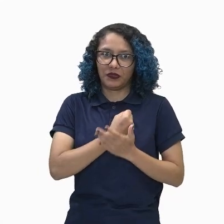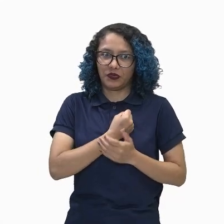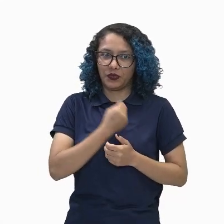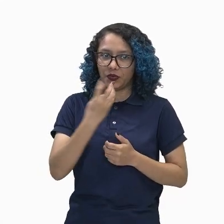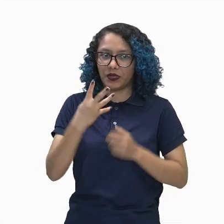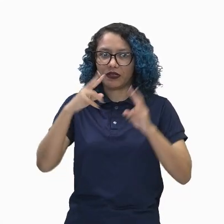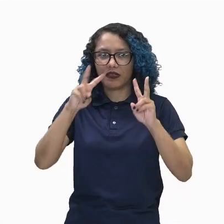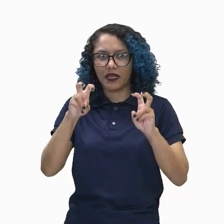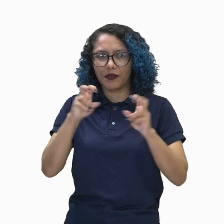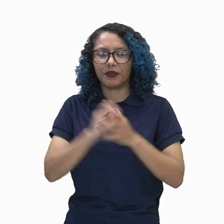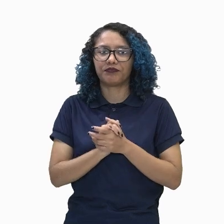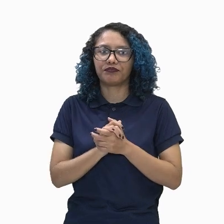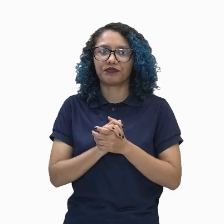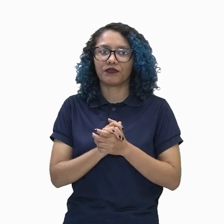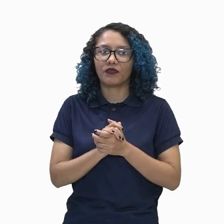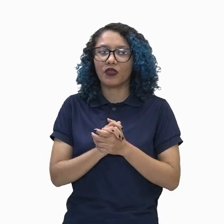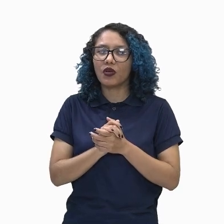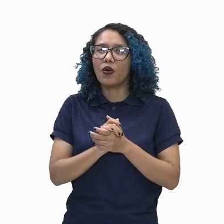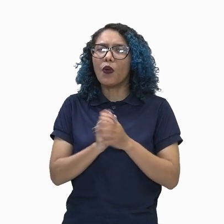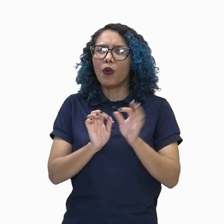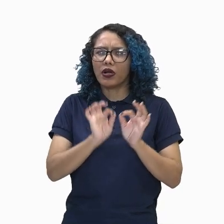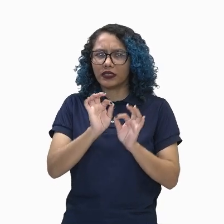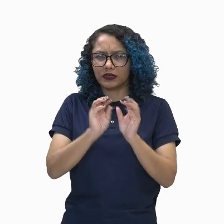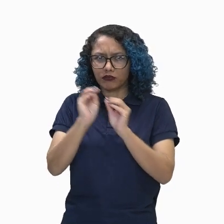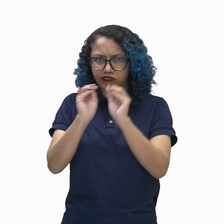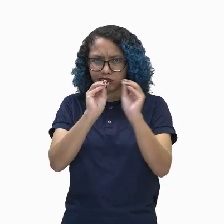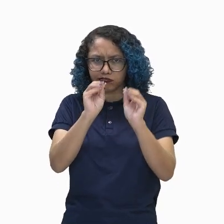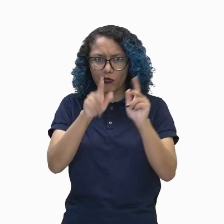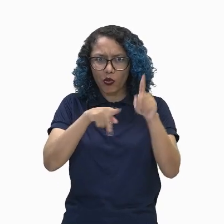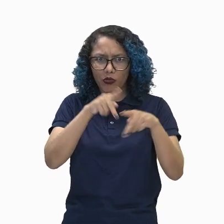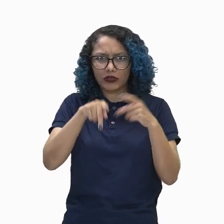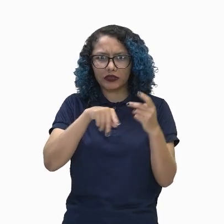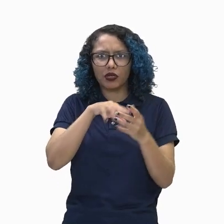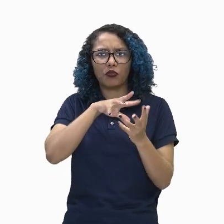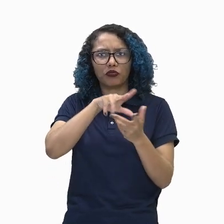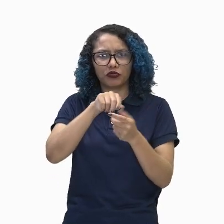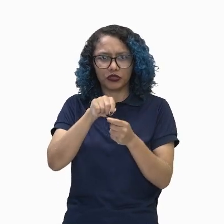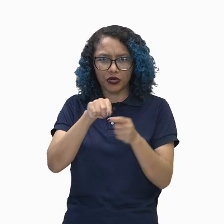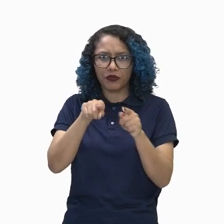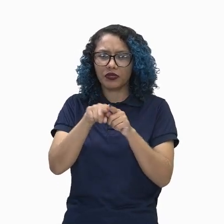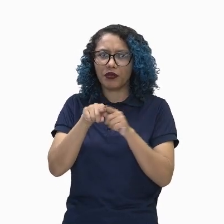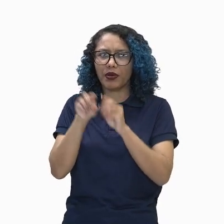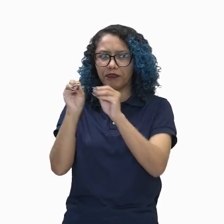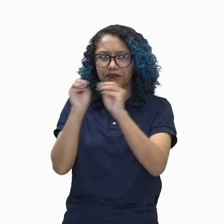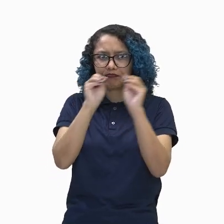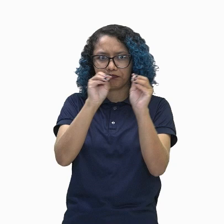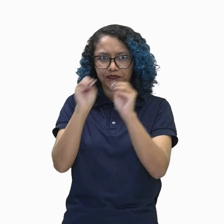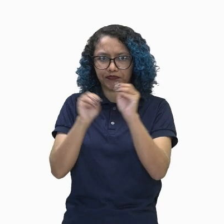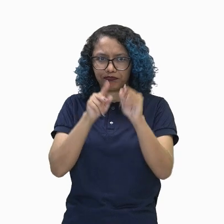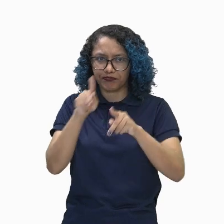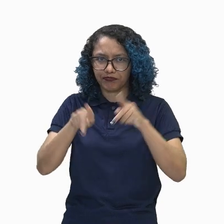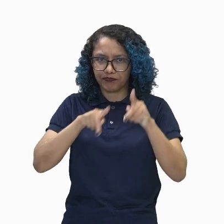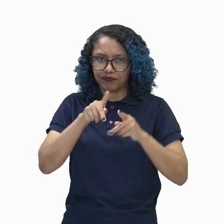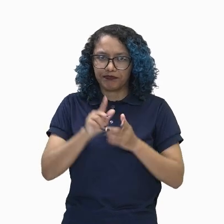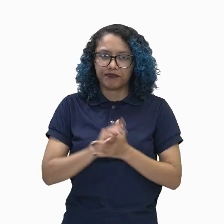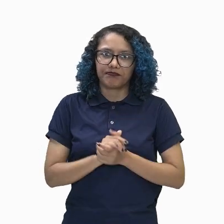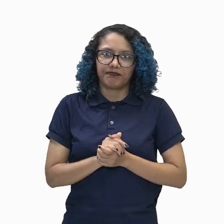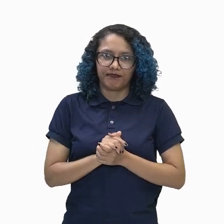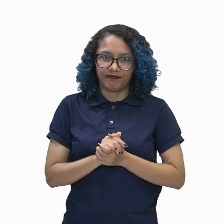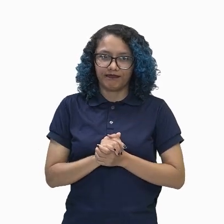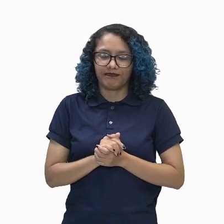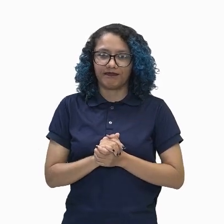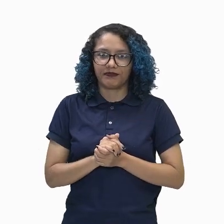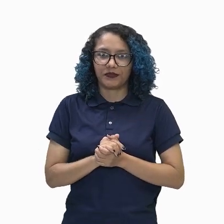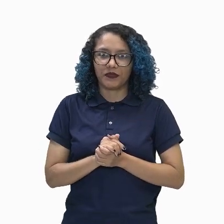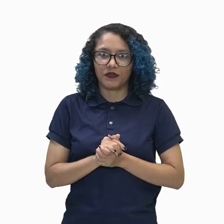de conhecimento, distribuição da população mundial e deslocamentos